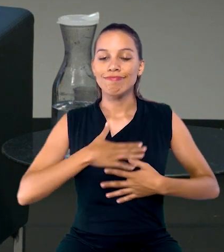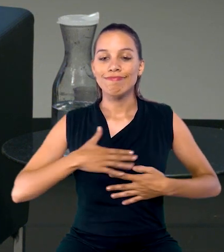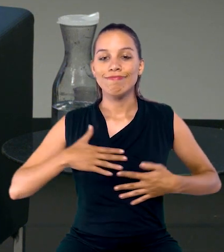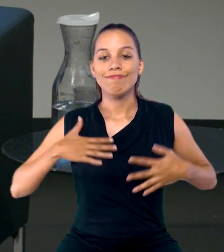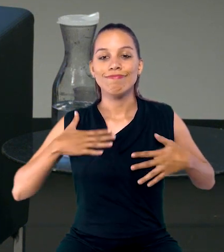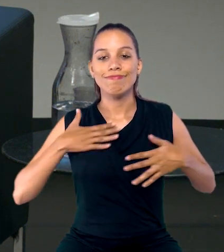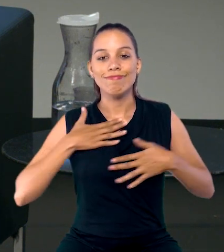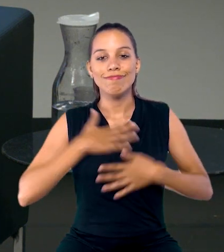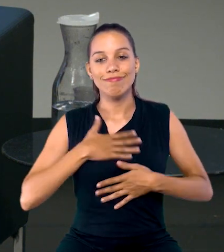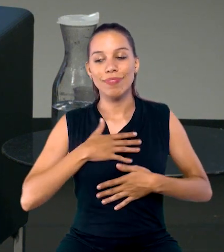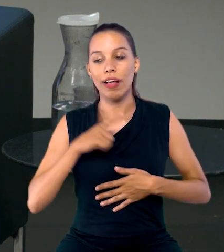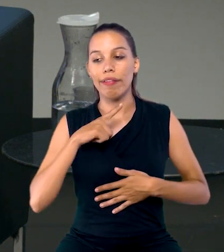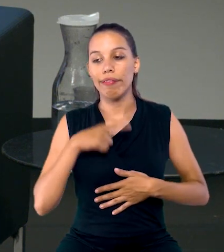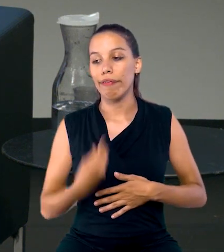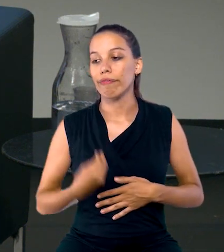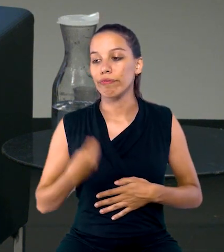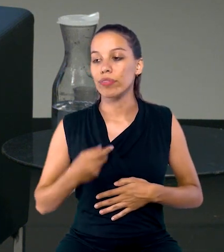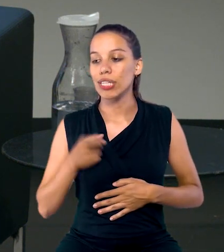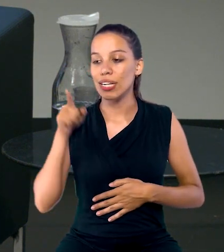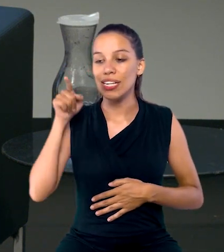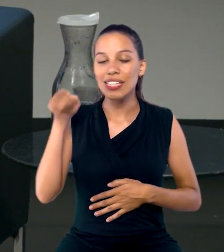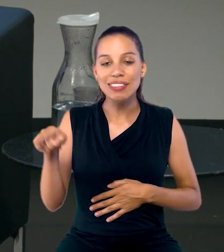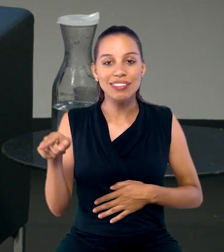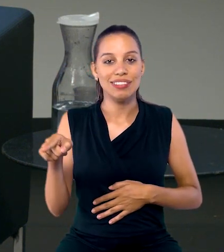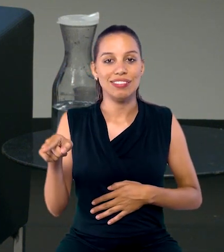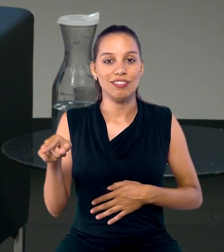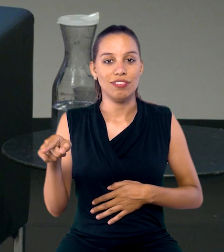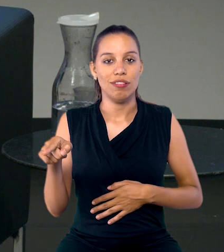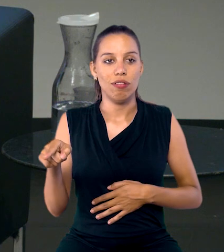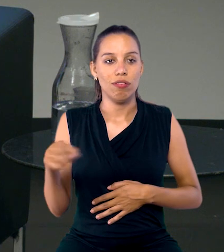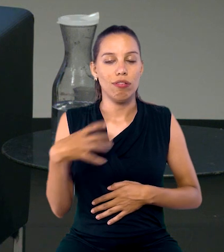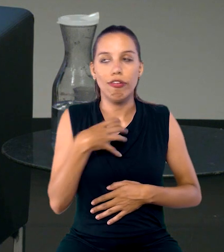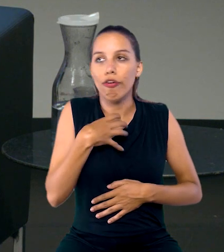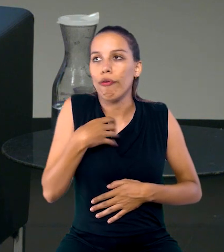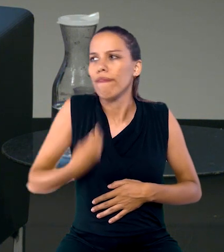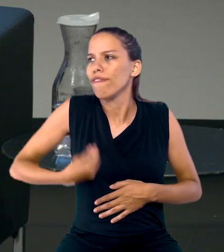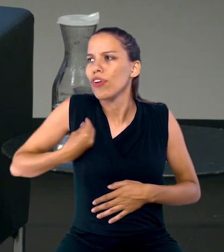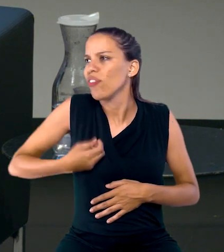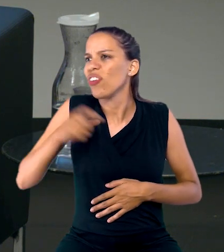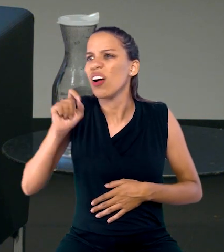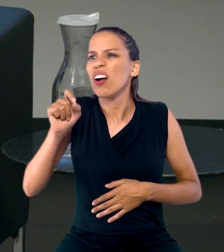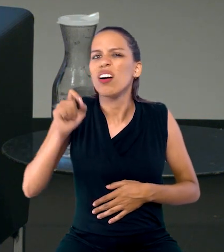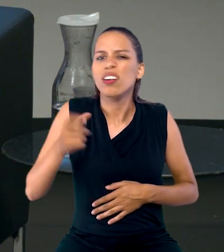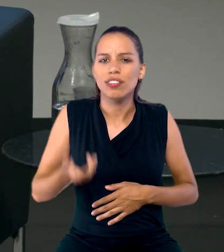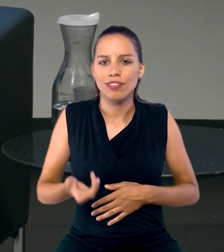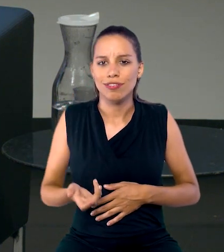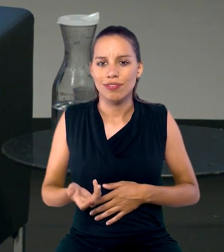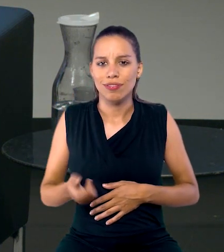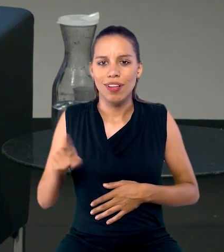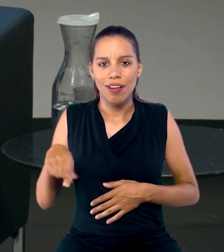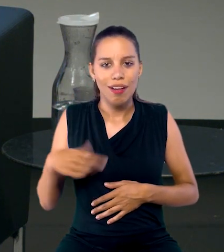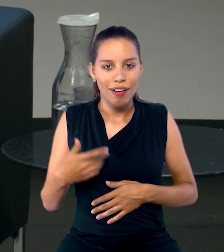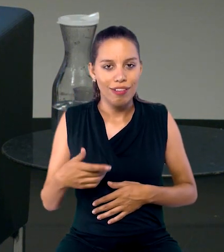de buscar a vida. O que te faz viver? O que te faz ser